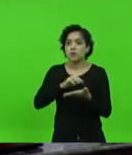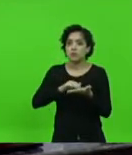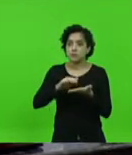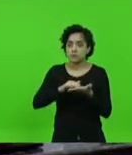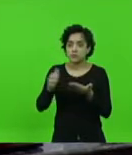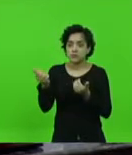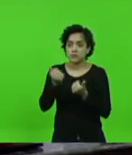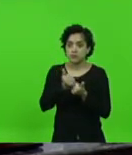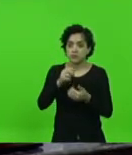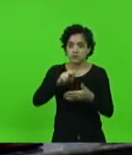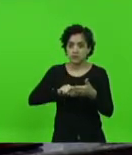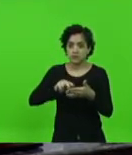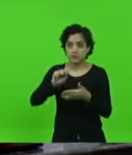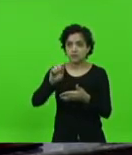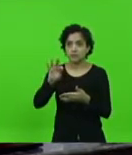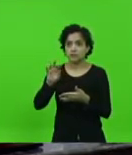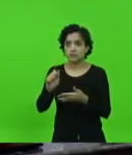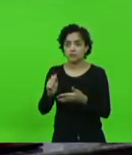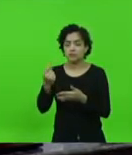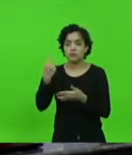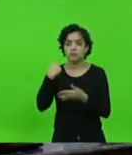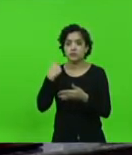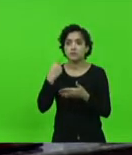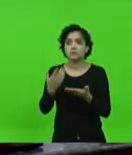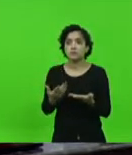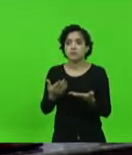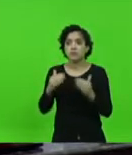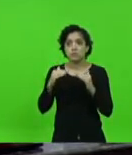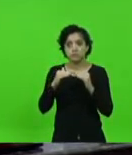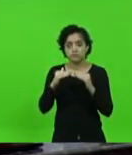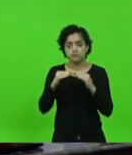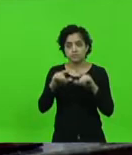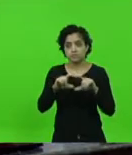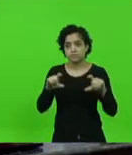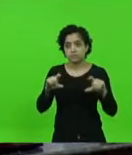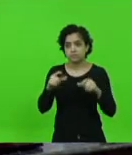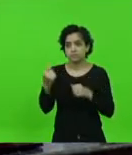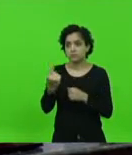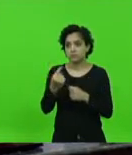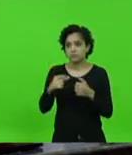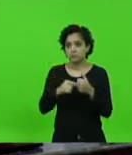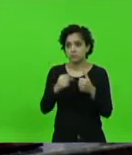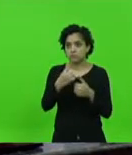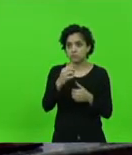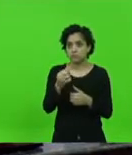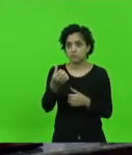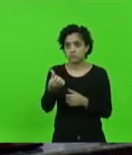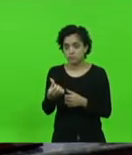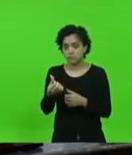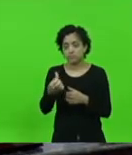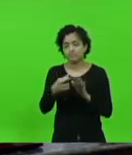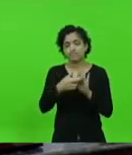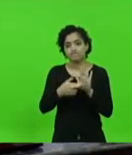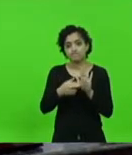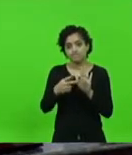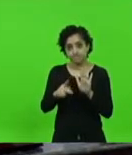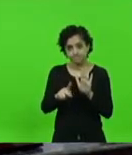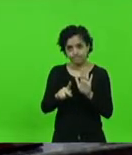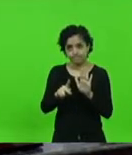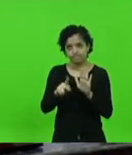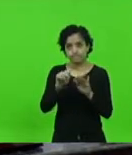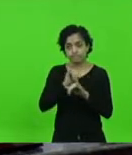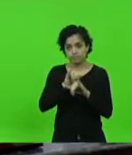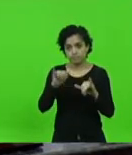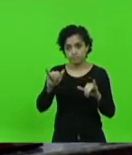doc proceder a leitura das sessões anteriores que em consonância com o parágrafo primeiro do artigo 103 do Regimento Interno o senhor